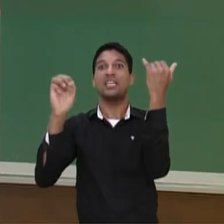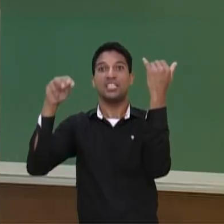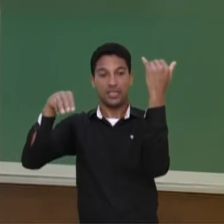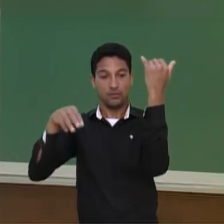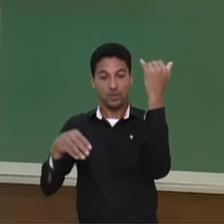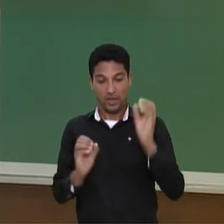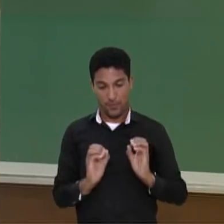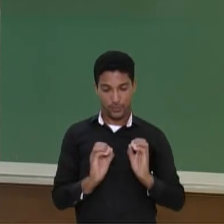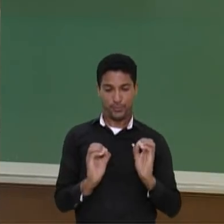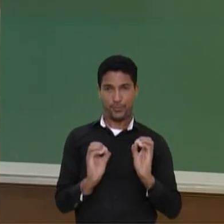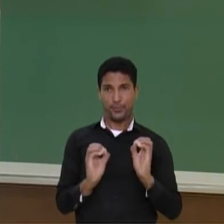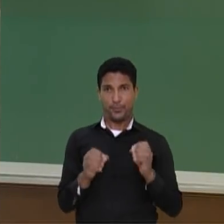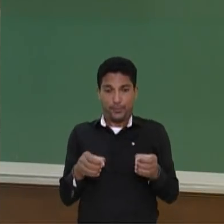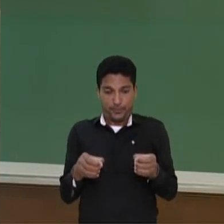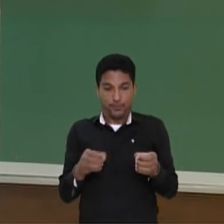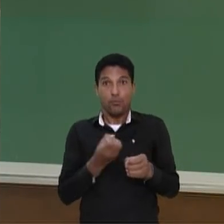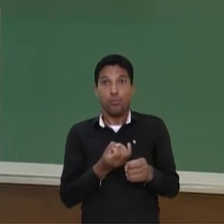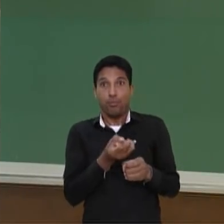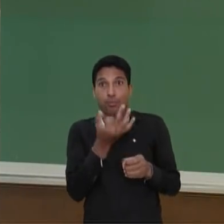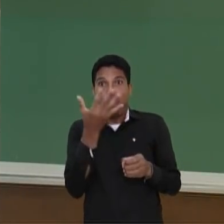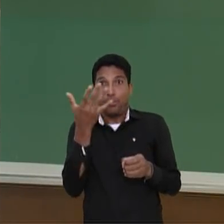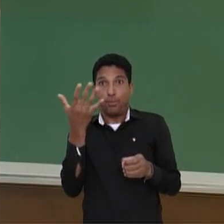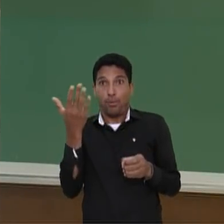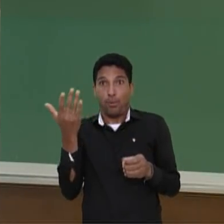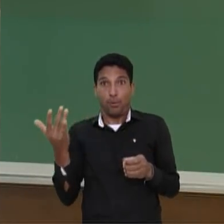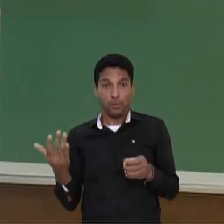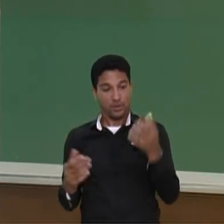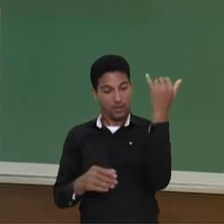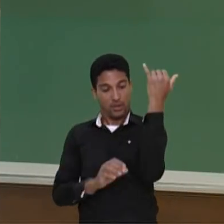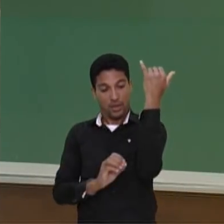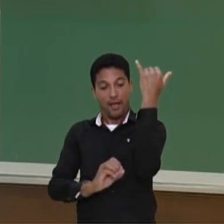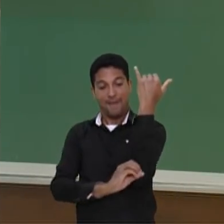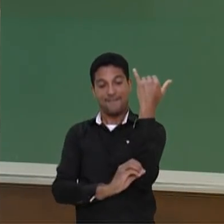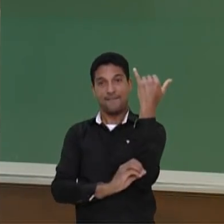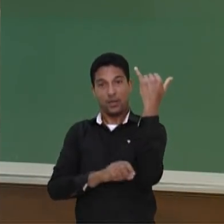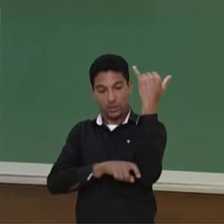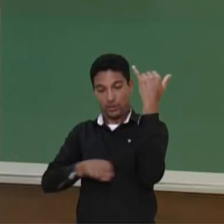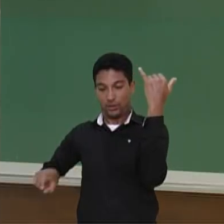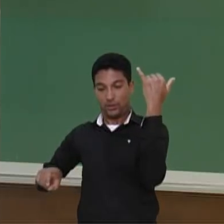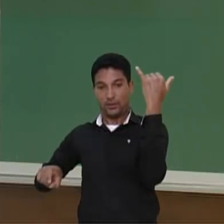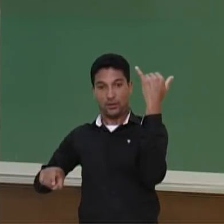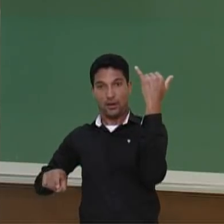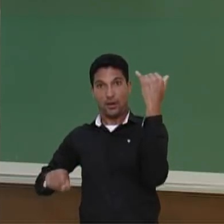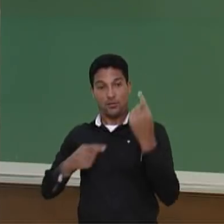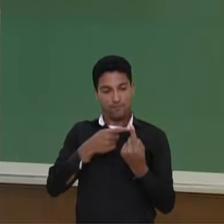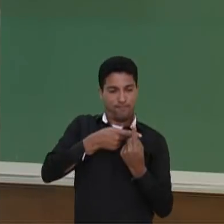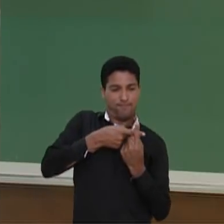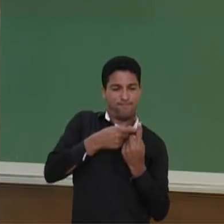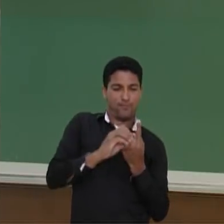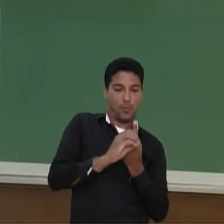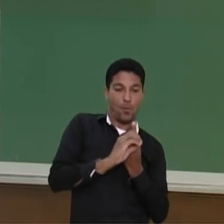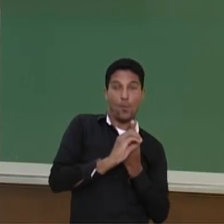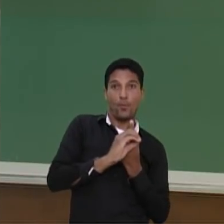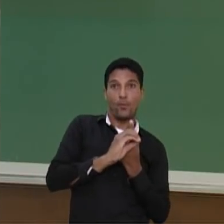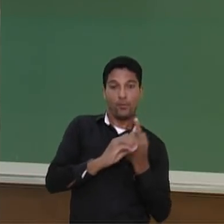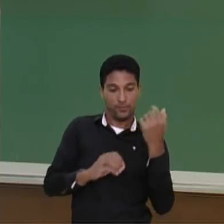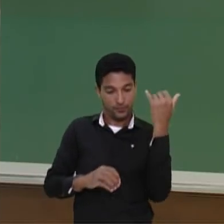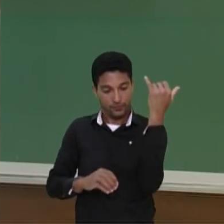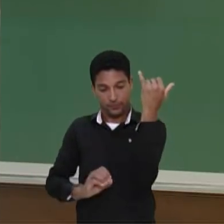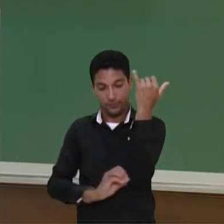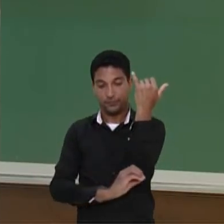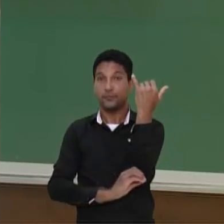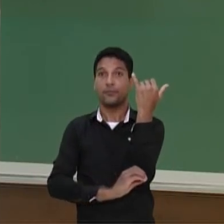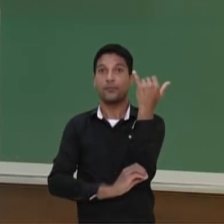saindo da origem é localizada ao de jesus sistema cartesiano e que o ponto mais